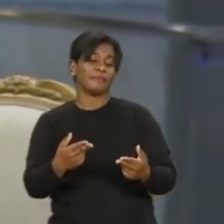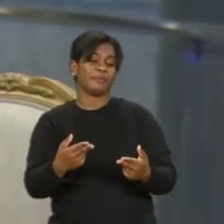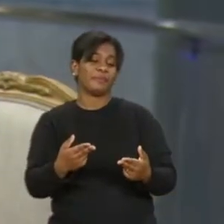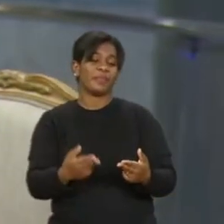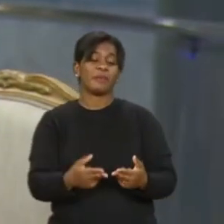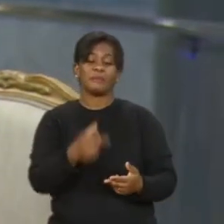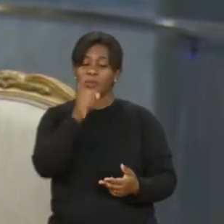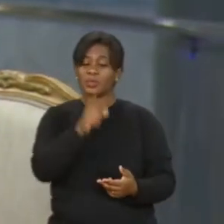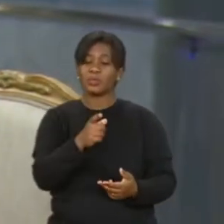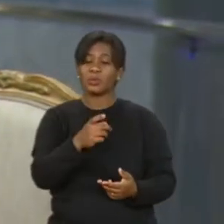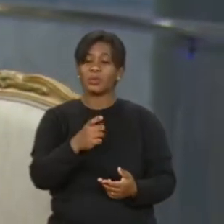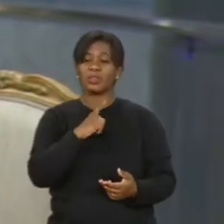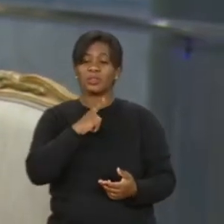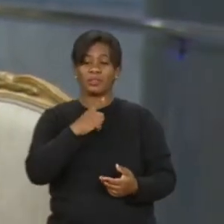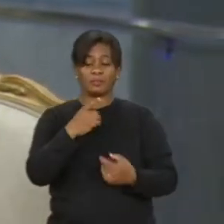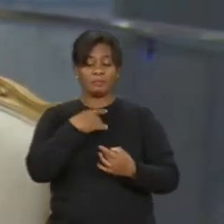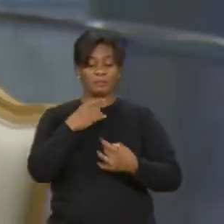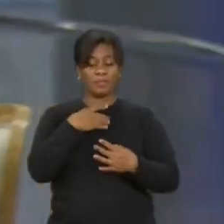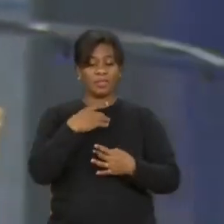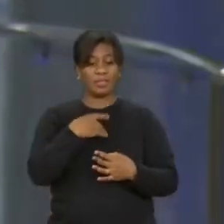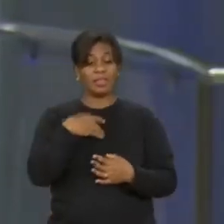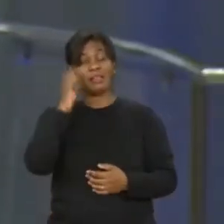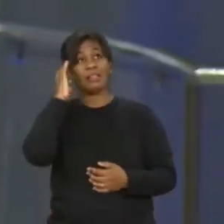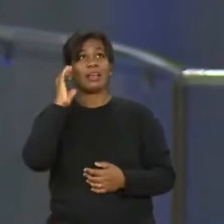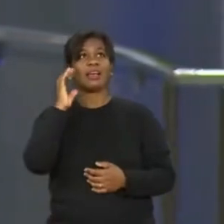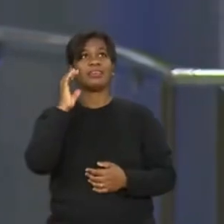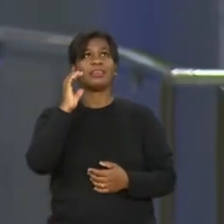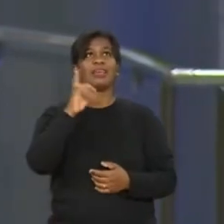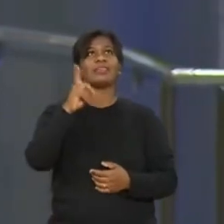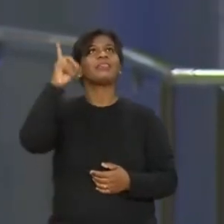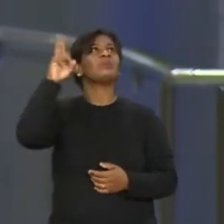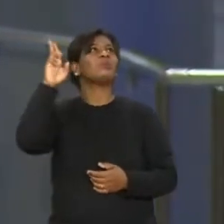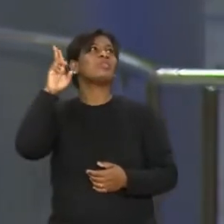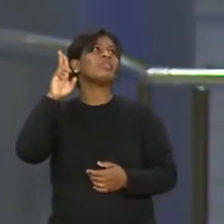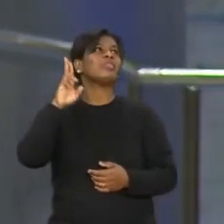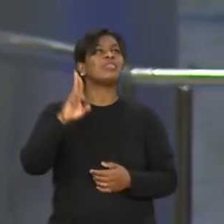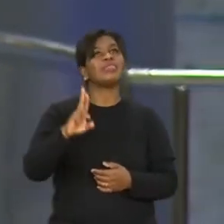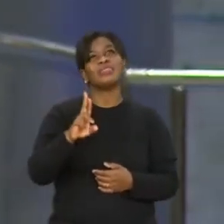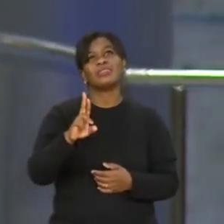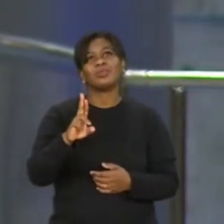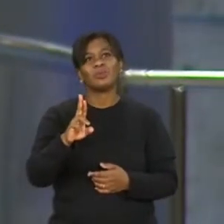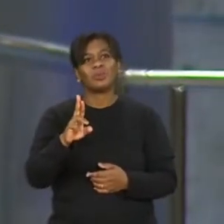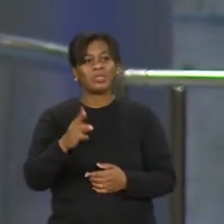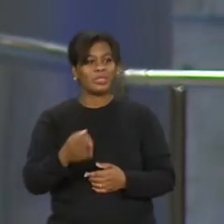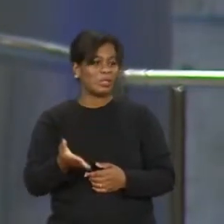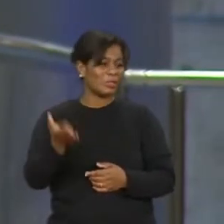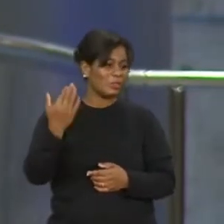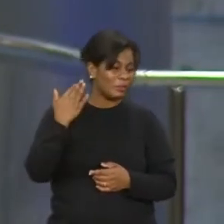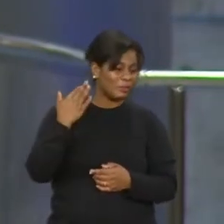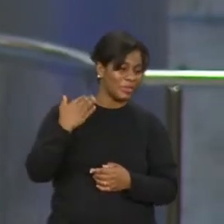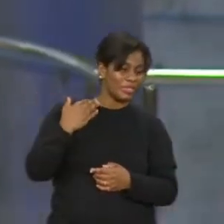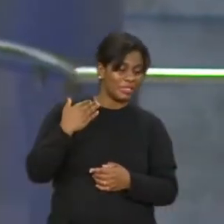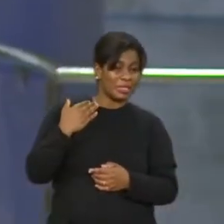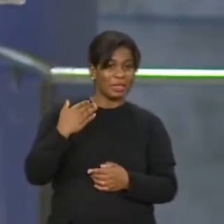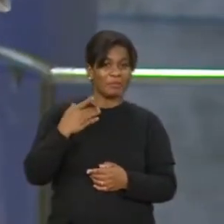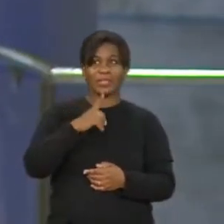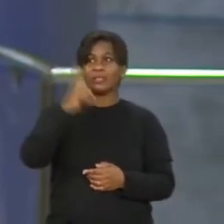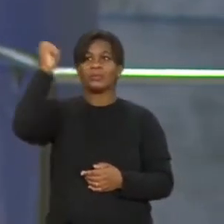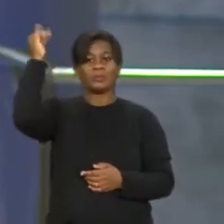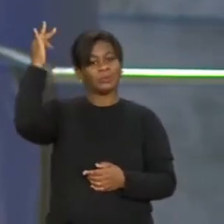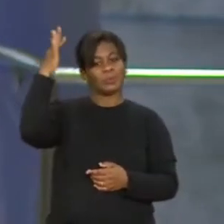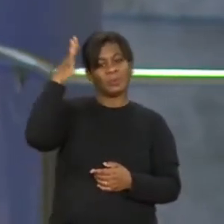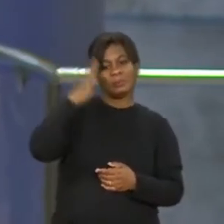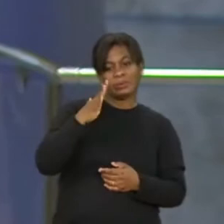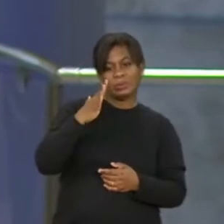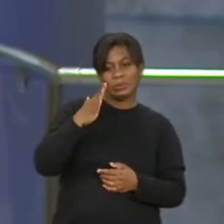tem medo, ela acha que não teve uma resposta quando ela fez isso no passado, ela acha que Deus não honrou como